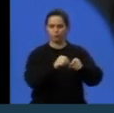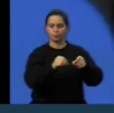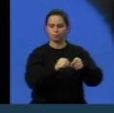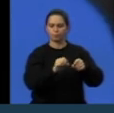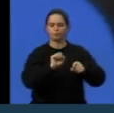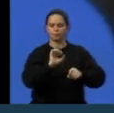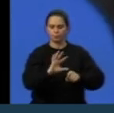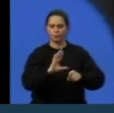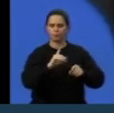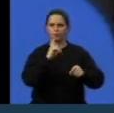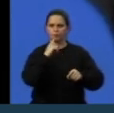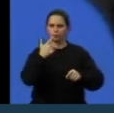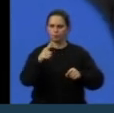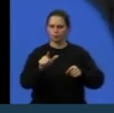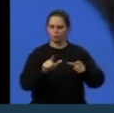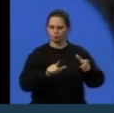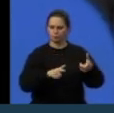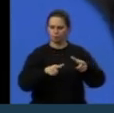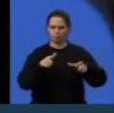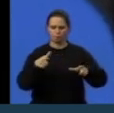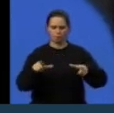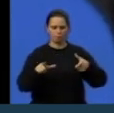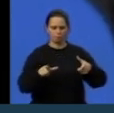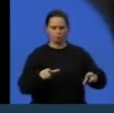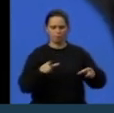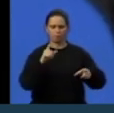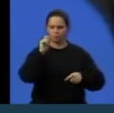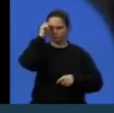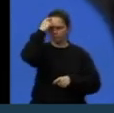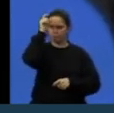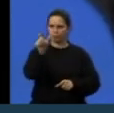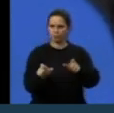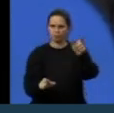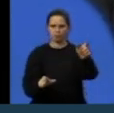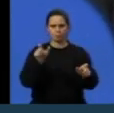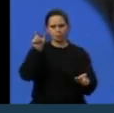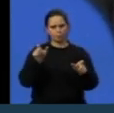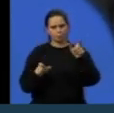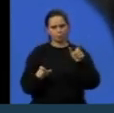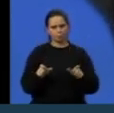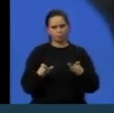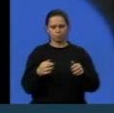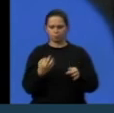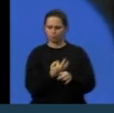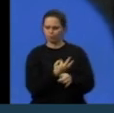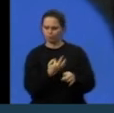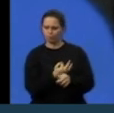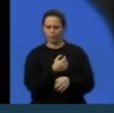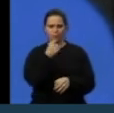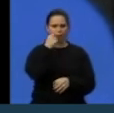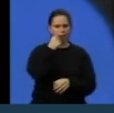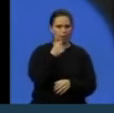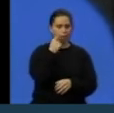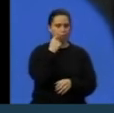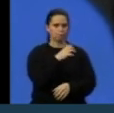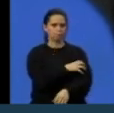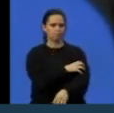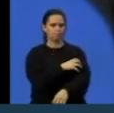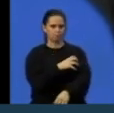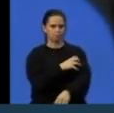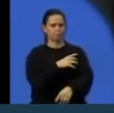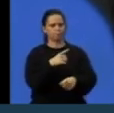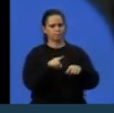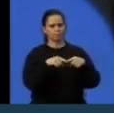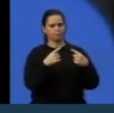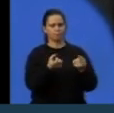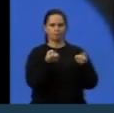desenvolvendo nos outros componentes, da raça negra, uma intolerância ao sal. Então, isso é uma das